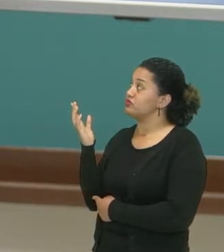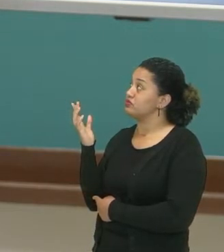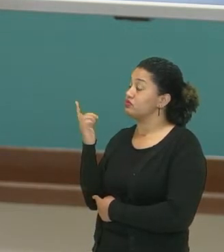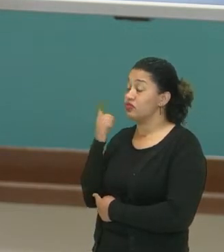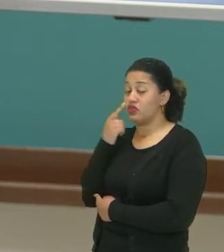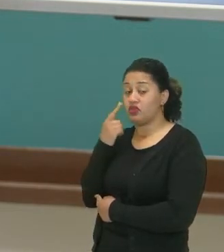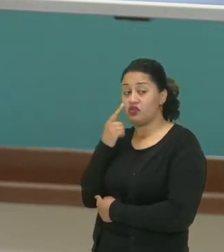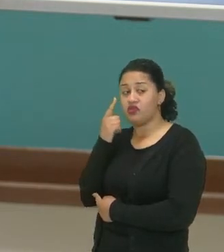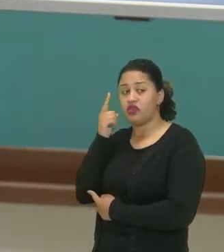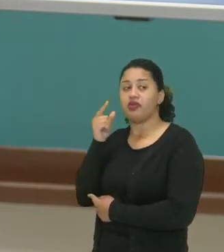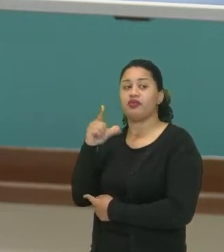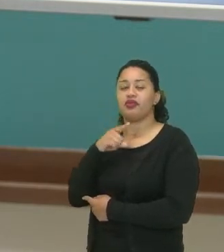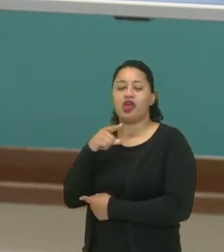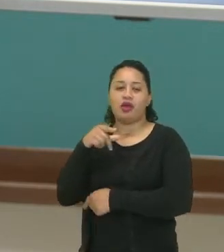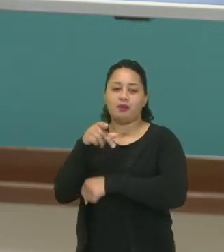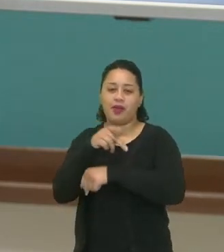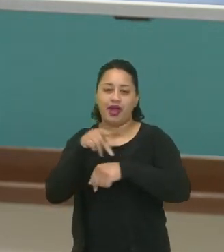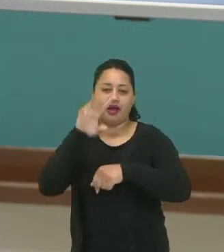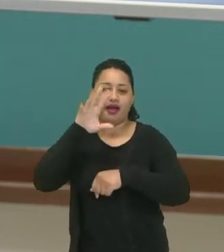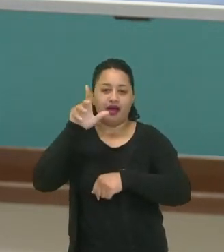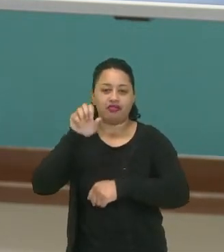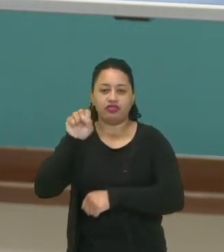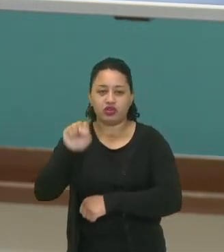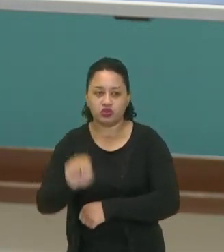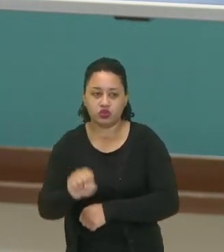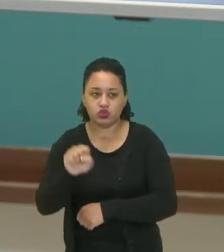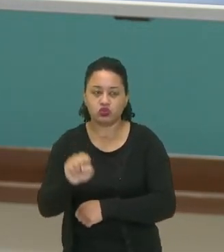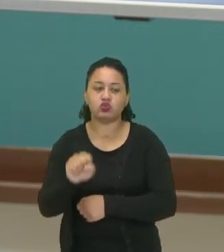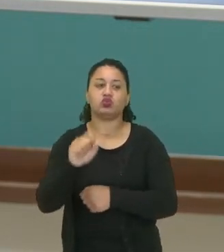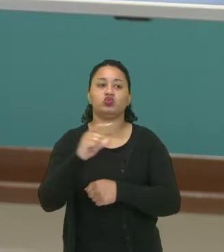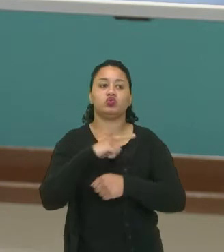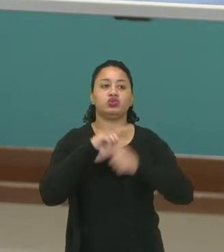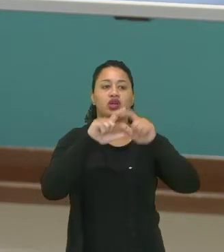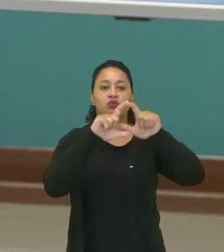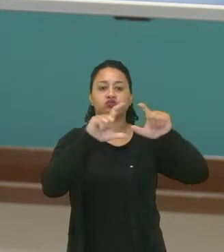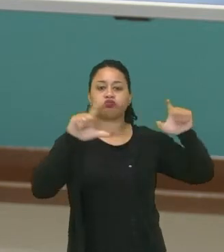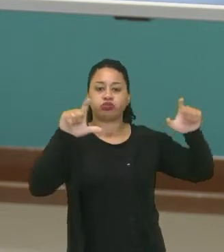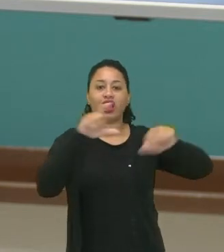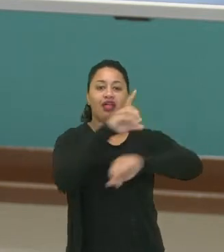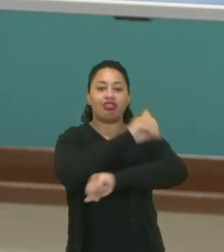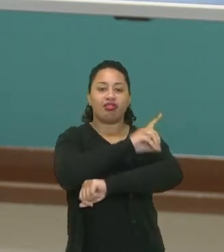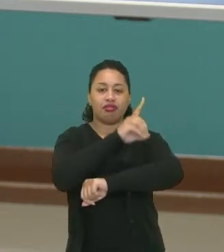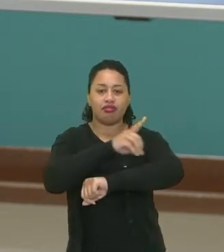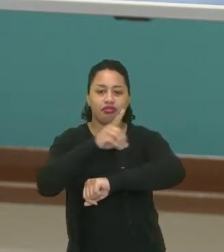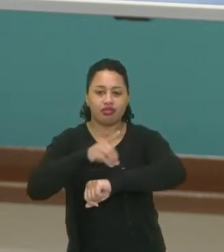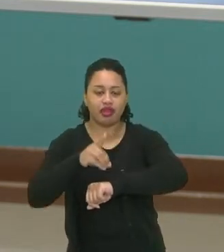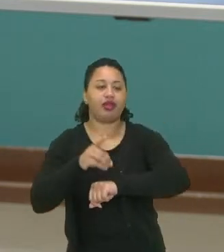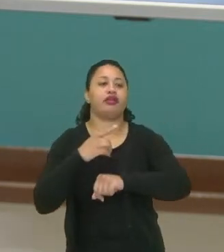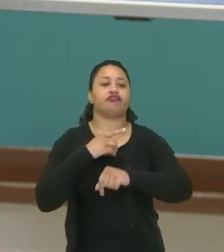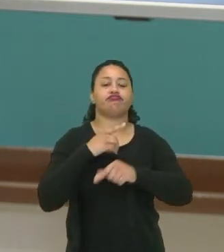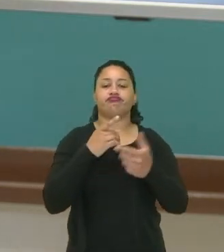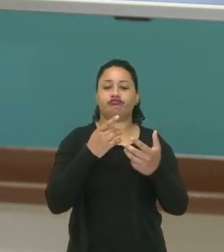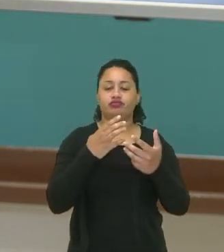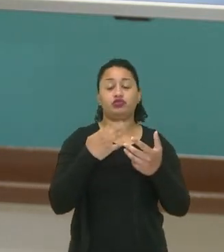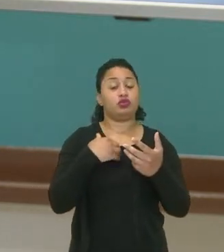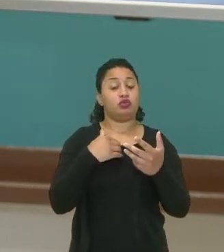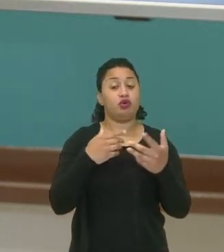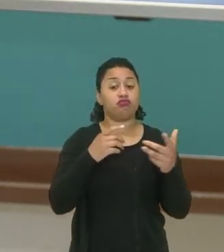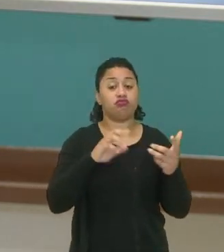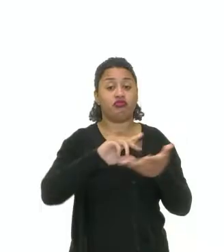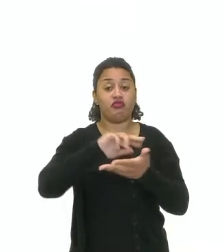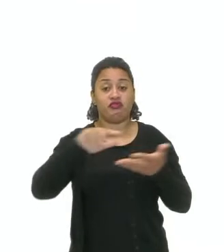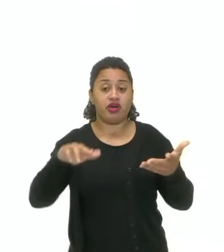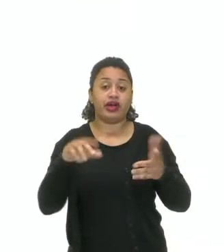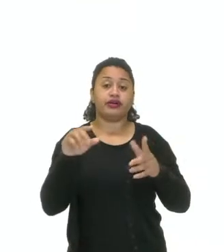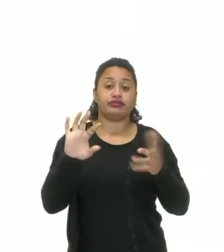também temos o clima desértico, que é um dos maiores climas da África. Temos o clima equatorial e assim por diante. Então